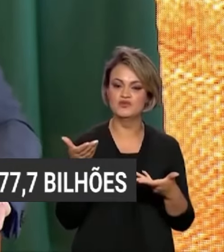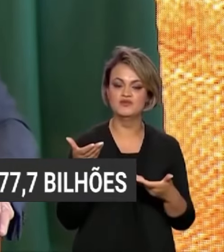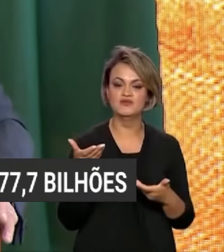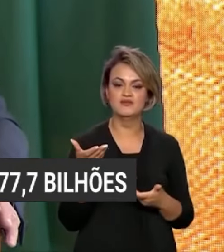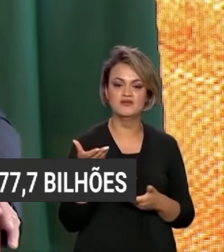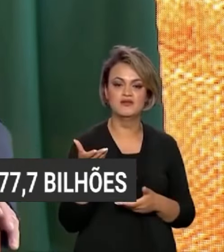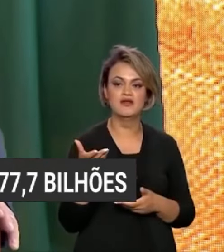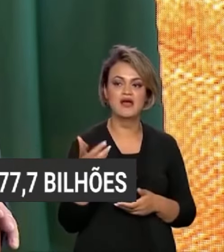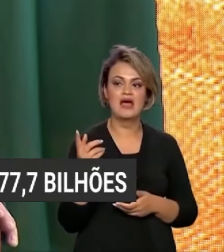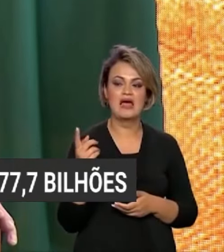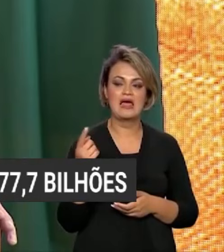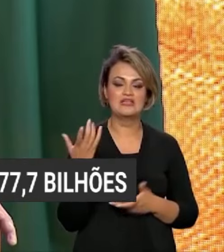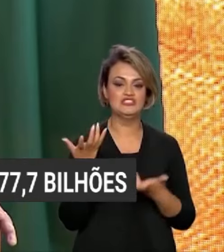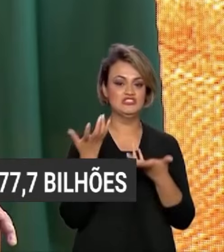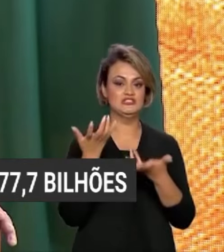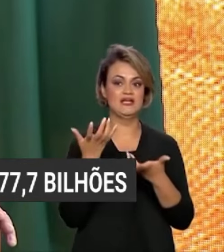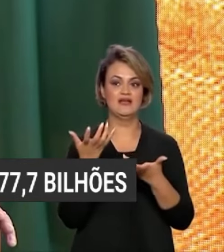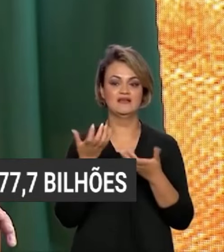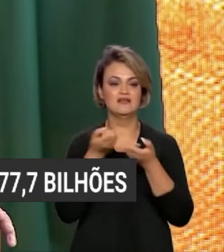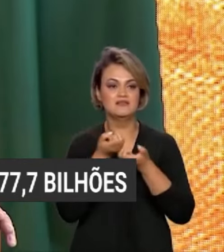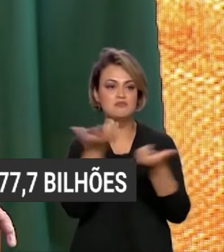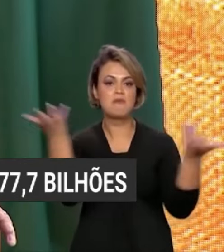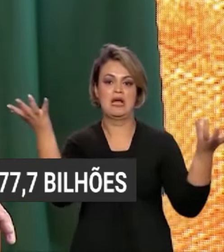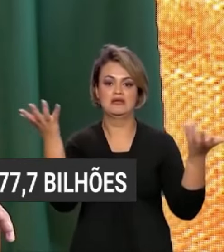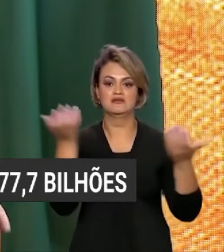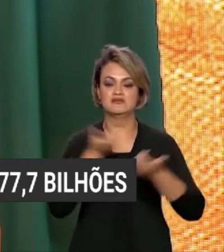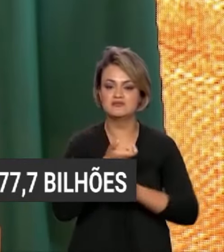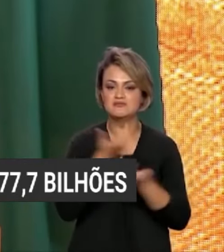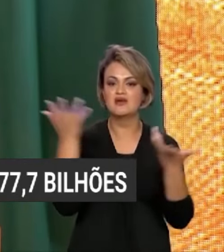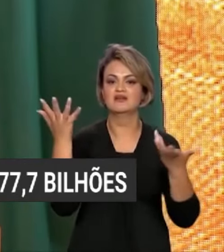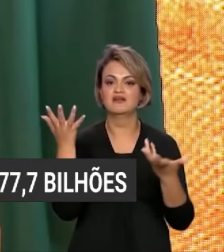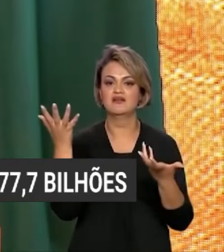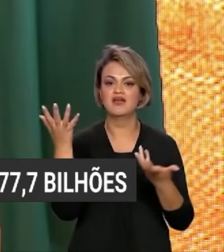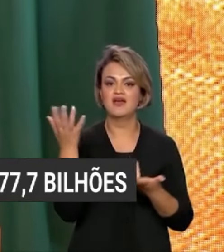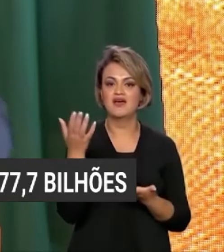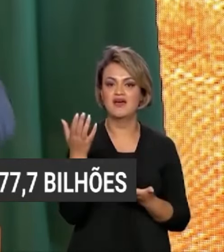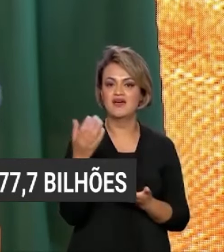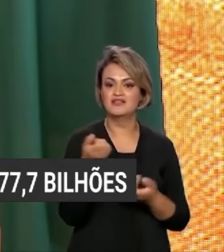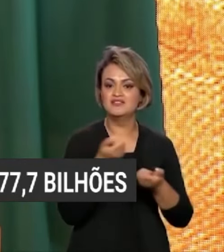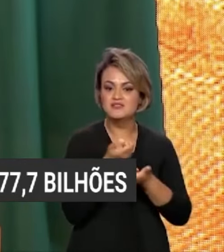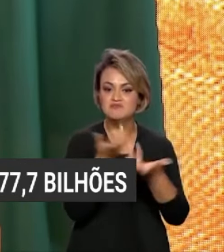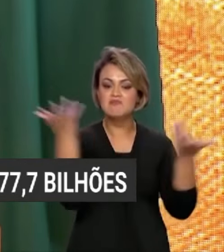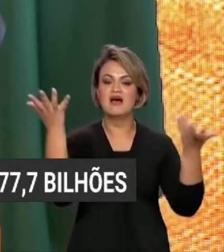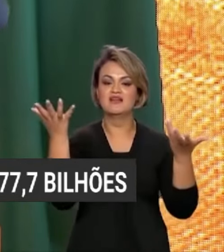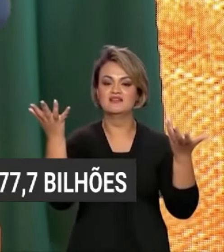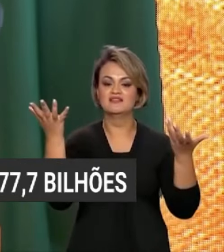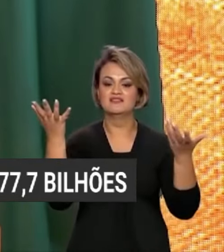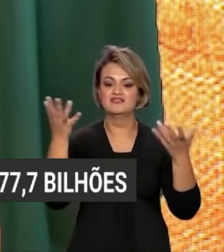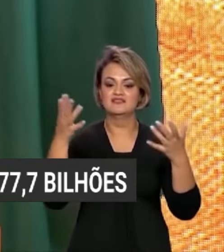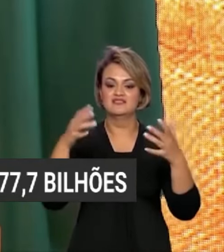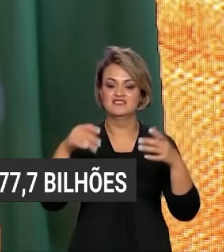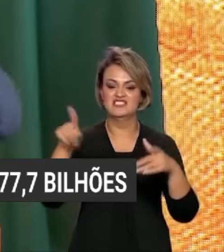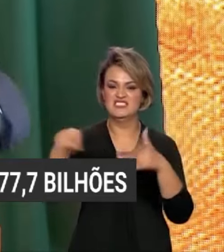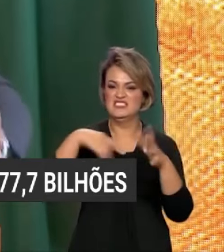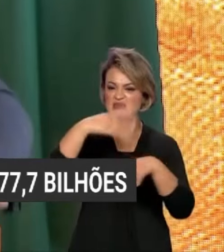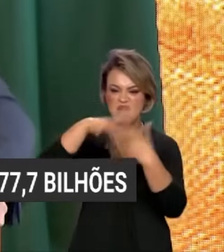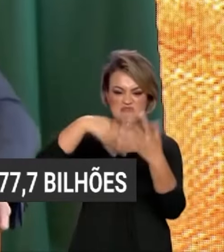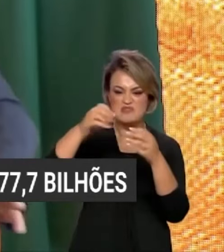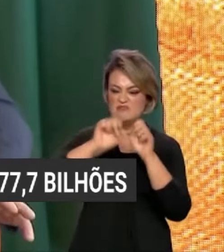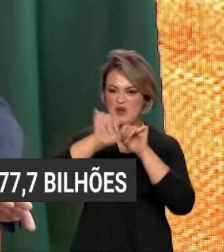nós queremos que ele se extrai Como diria o nosso mercado